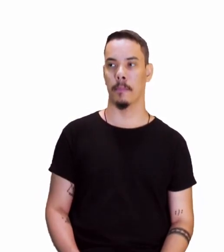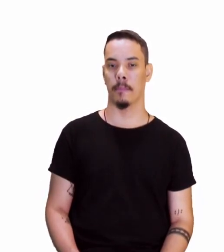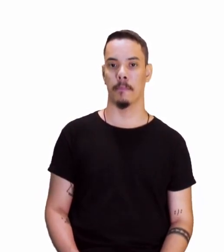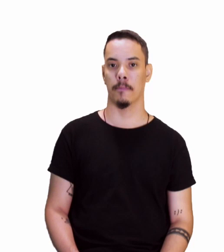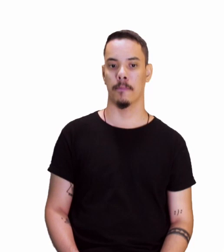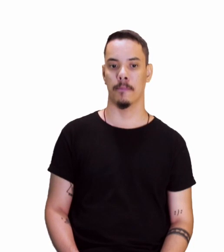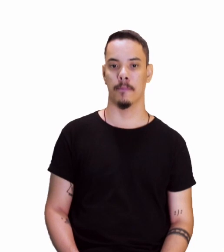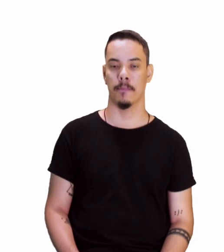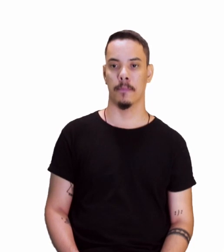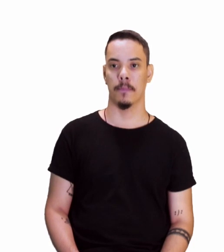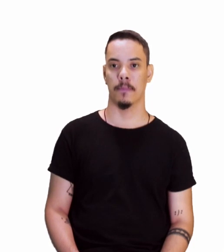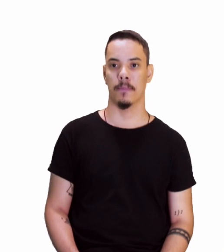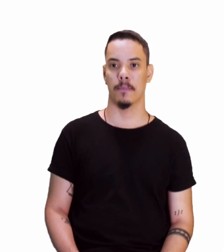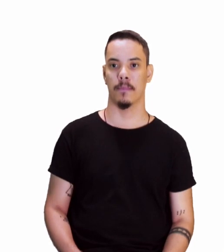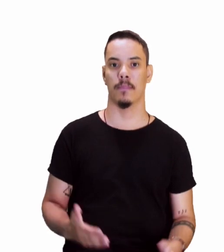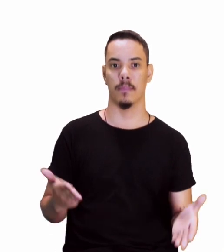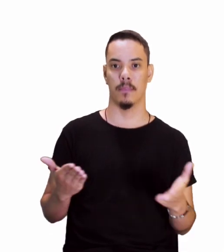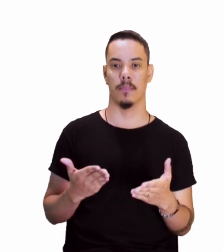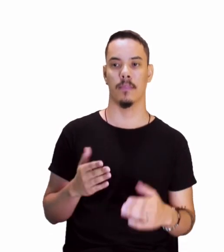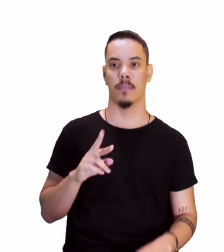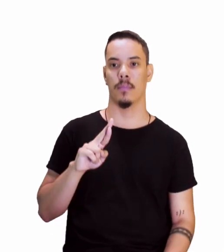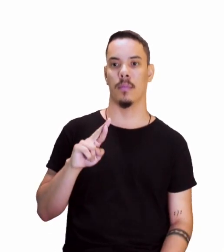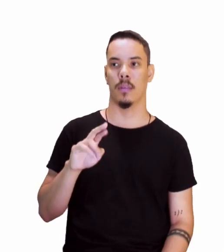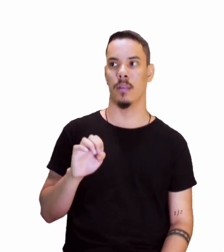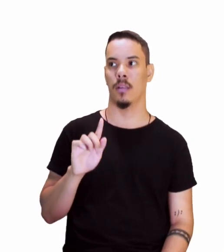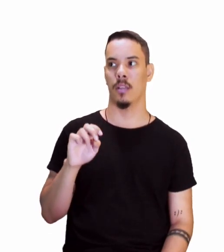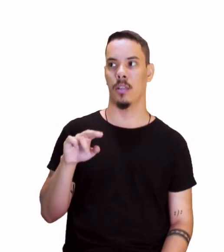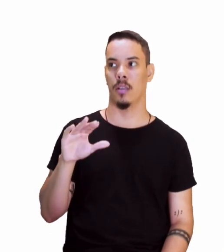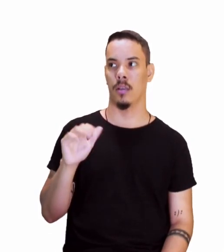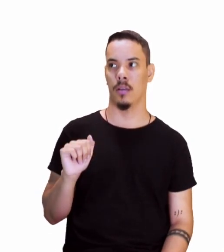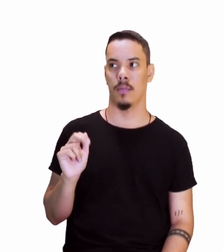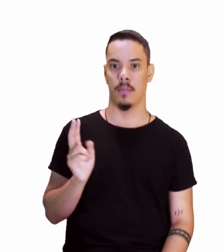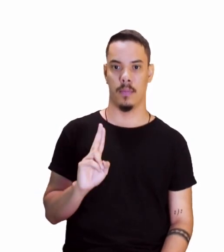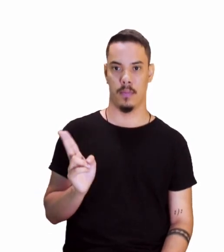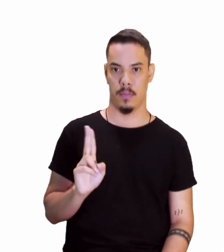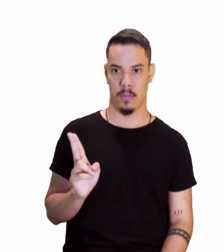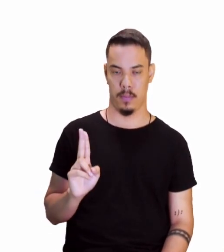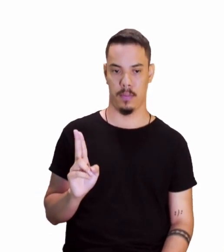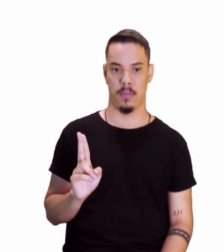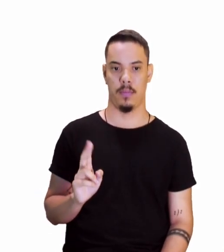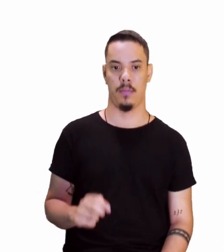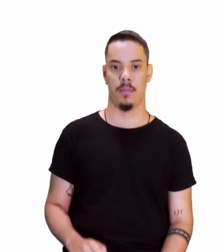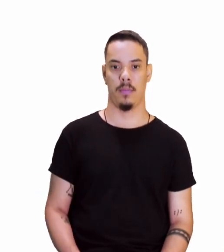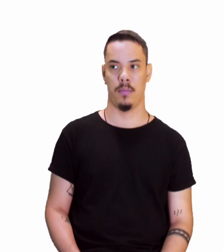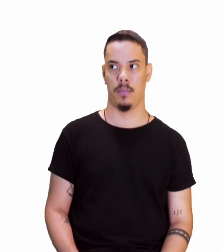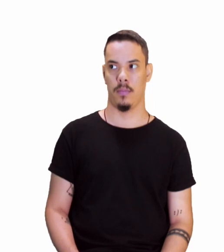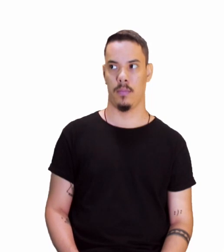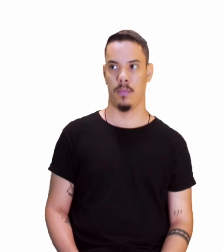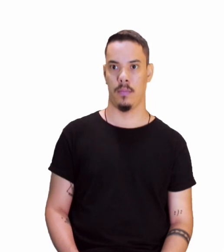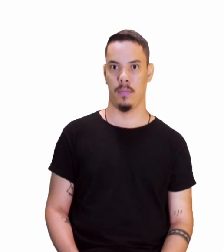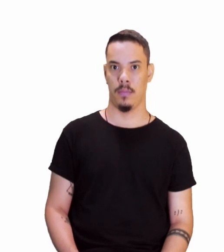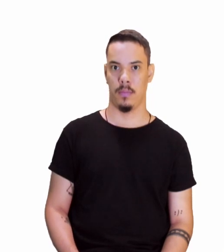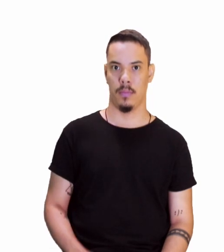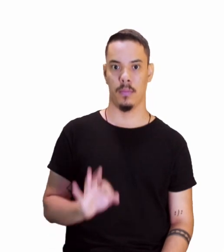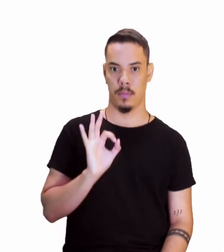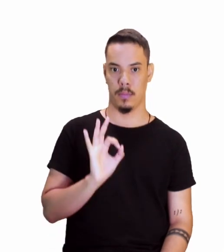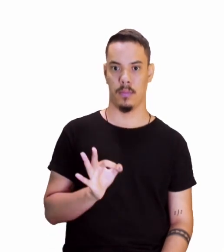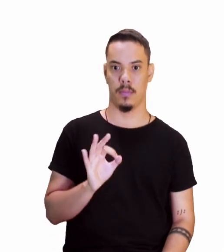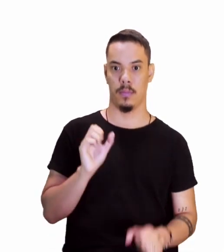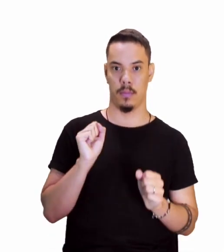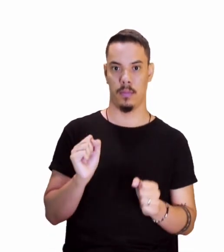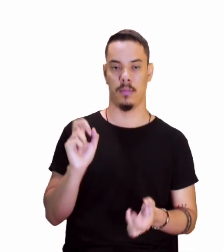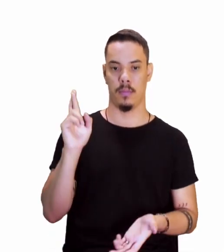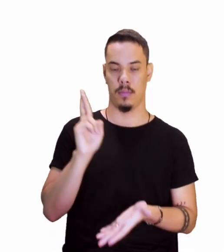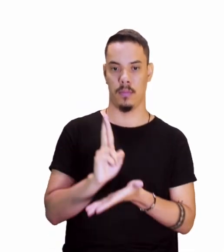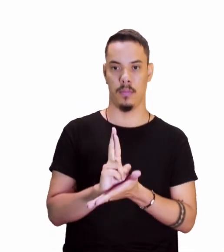certo? Trabalhamos hoje regência nominal, ou seja, quem vai reger é o nome. Esse nome pode ser representado